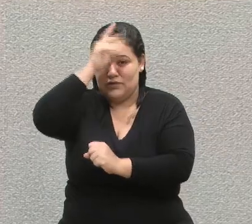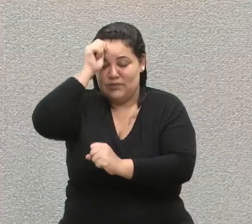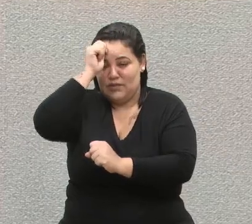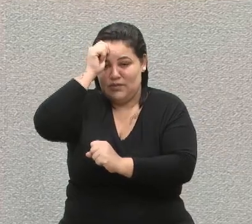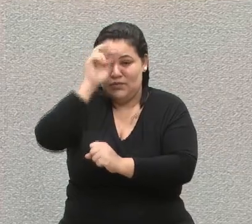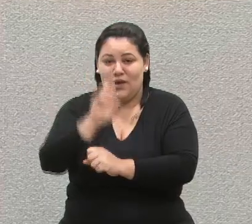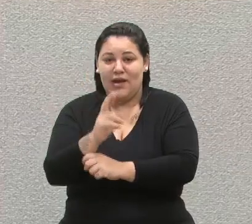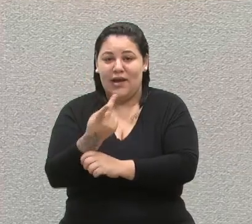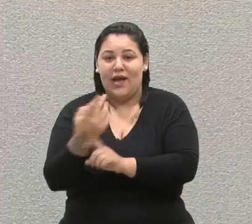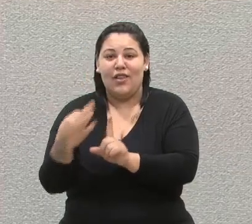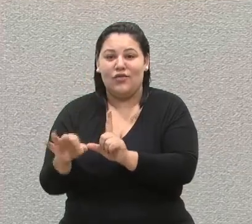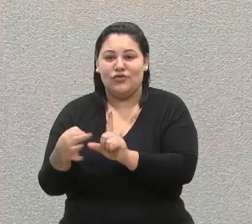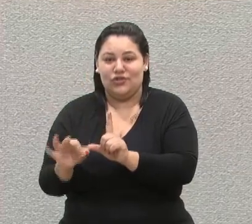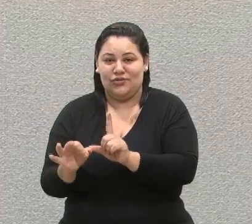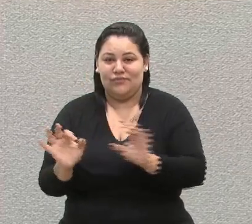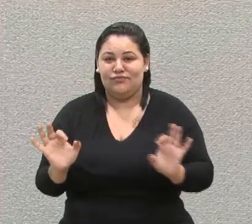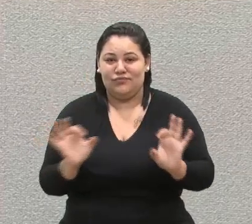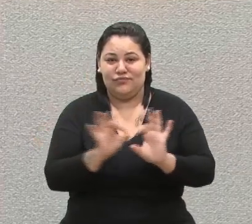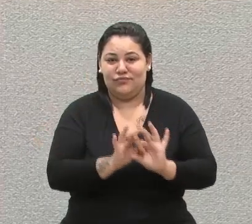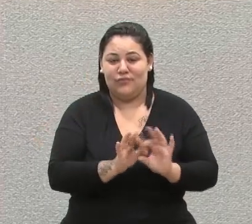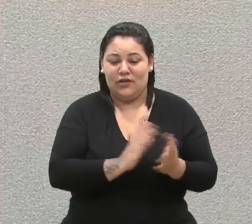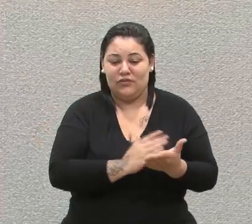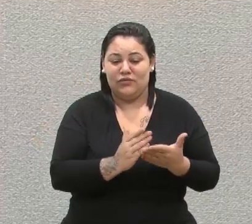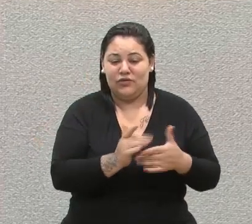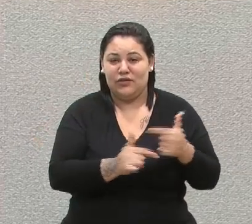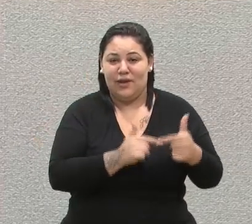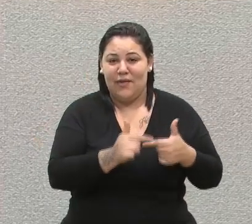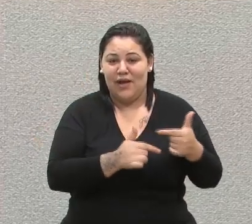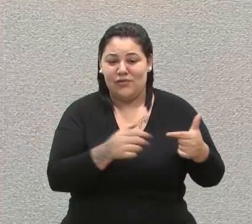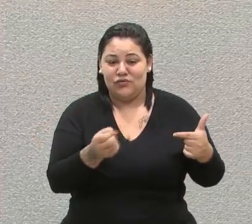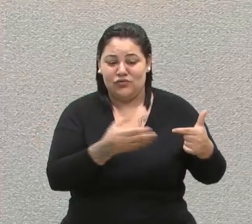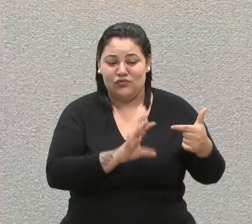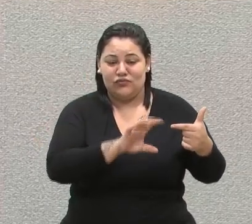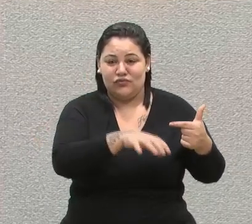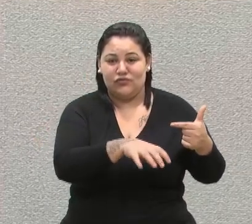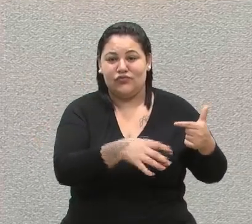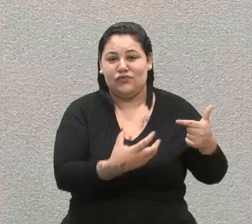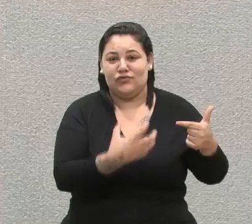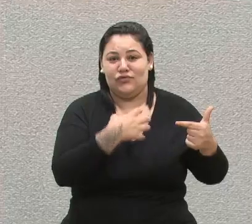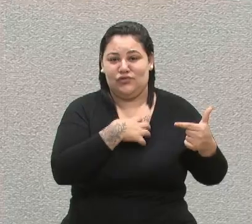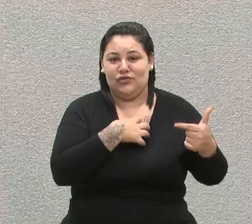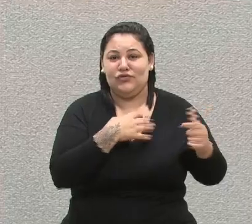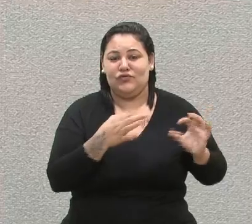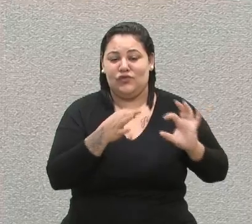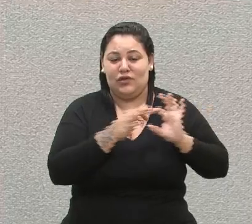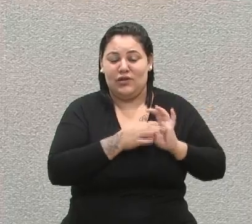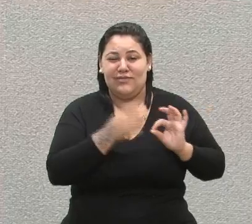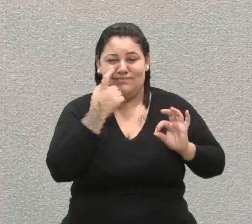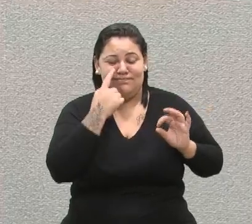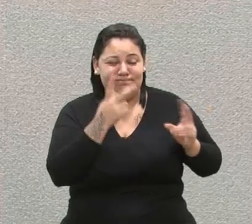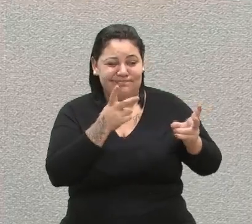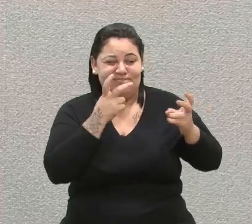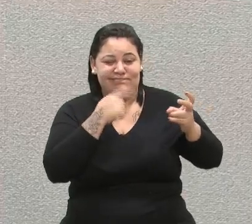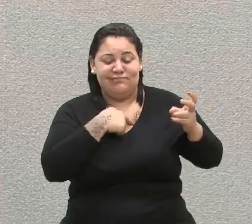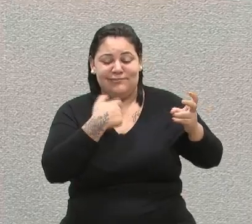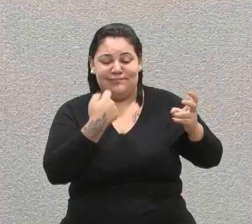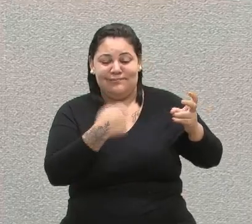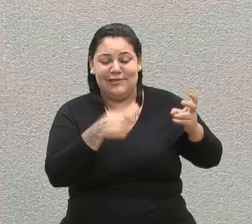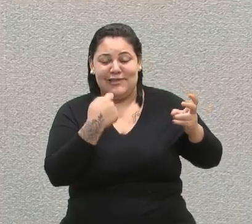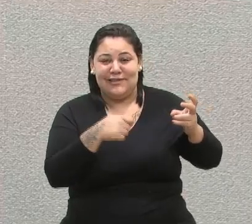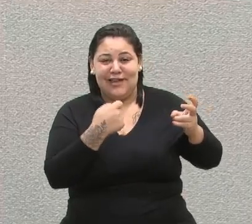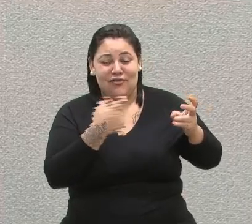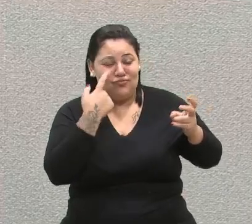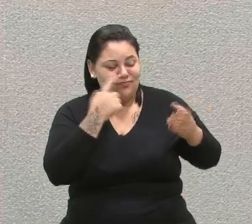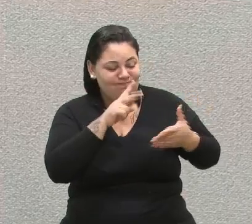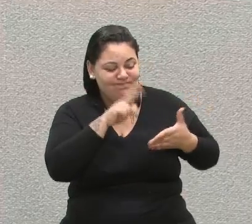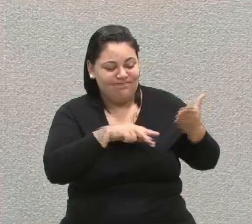Logística. Com o início dos trabalhos no novo órgão de vinculação, verificou-se a necessidade de revisar a legislação